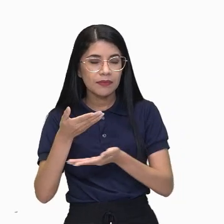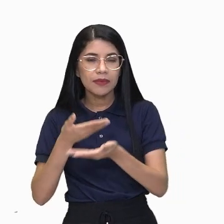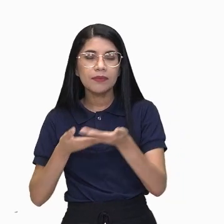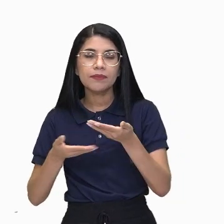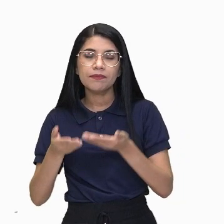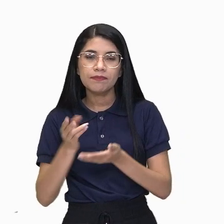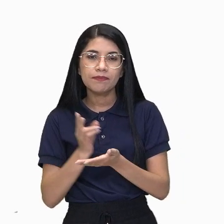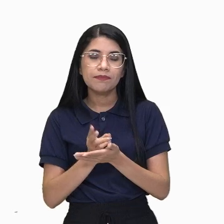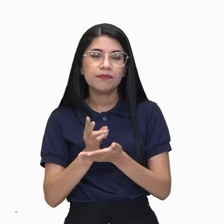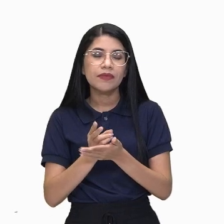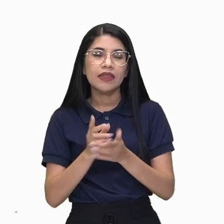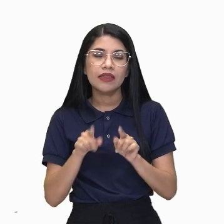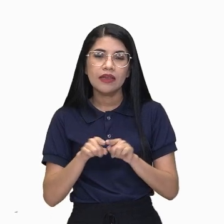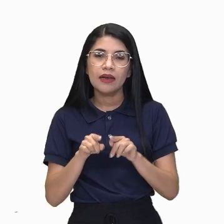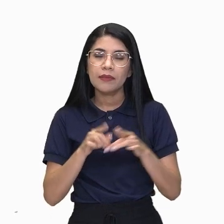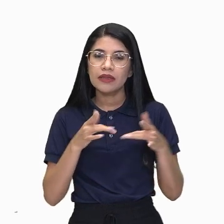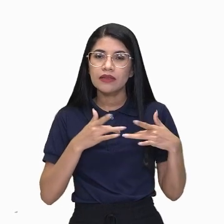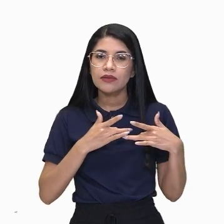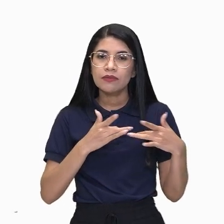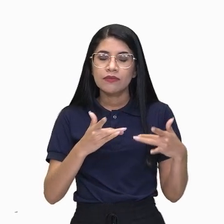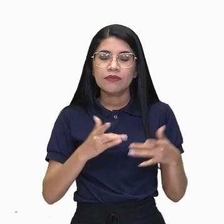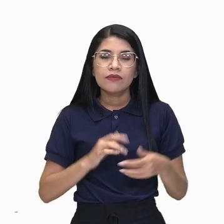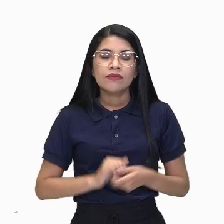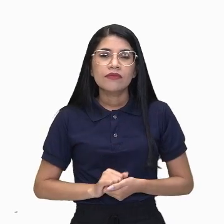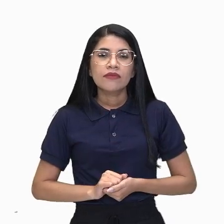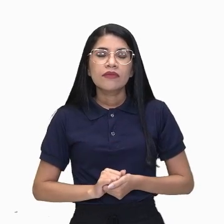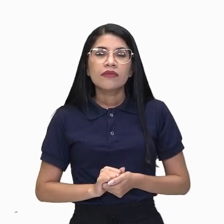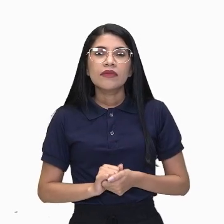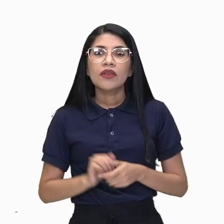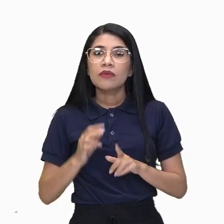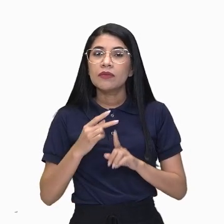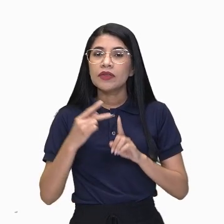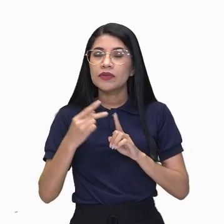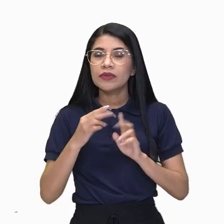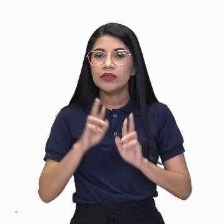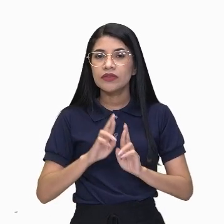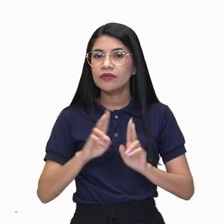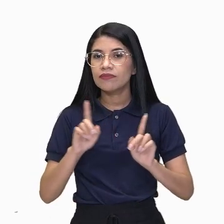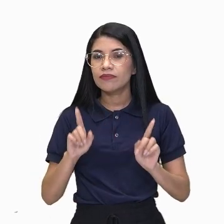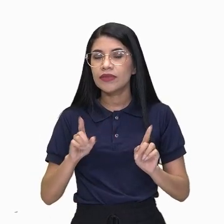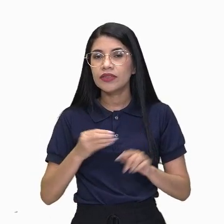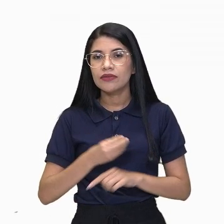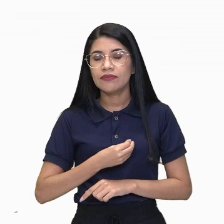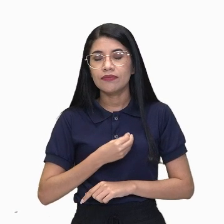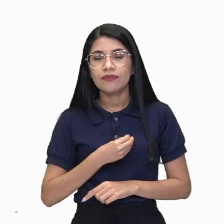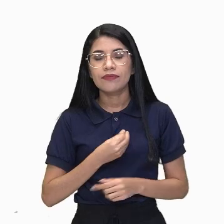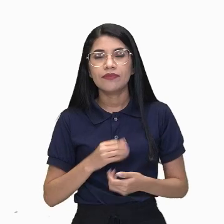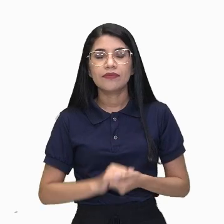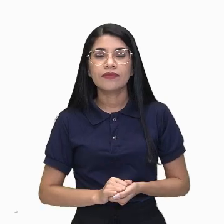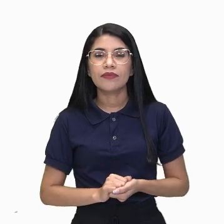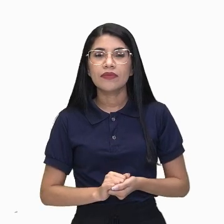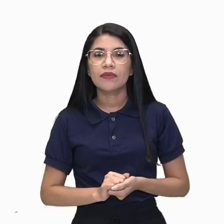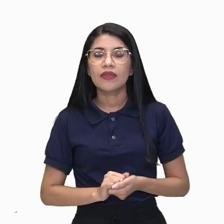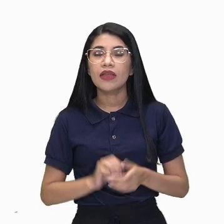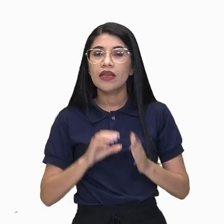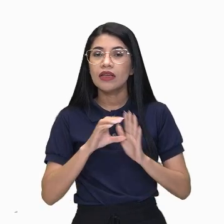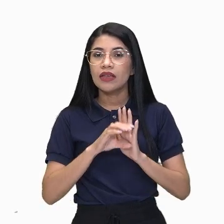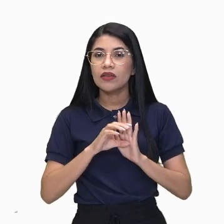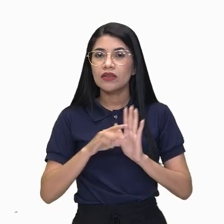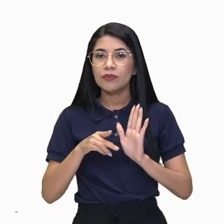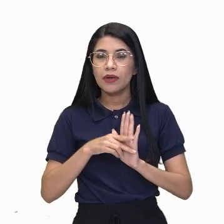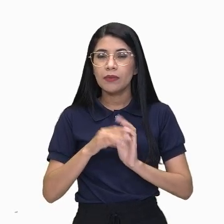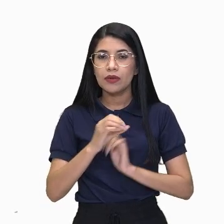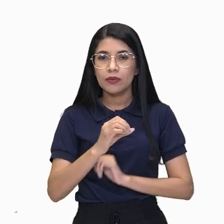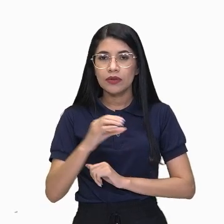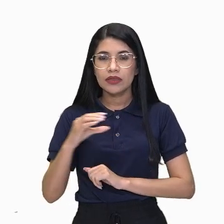na solidariedade, né, professor? Isso. Então, essa é uma visão diferente de viver, né? E esse conceito, né, ocidental, até a questão